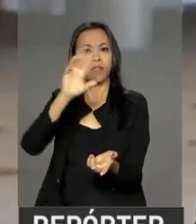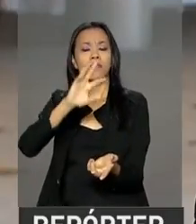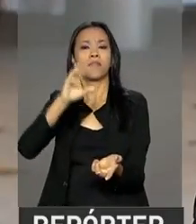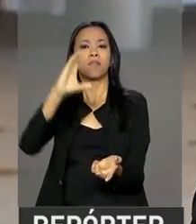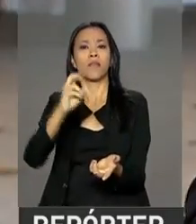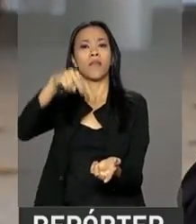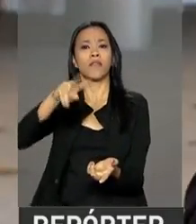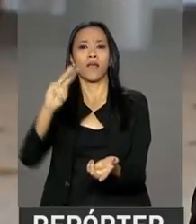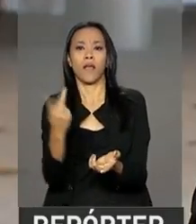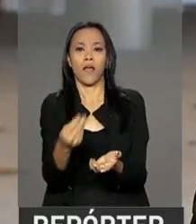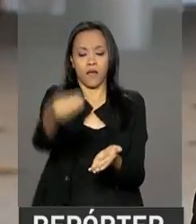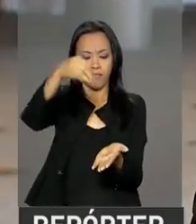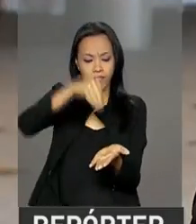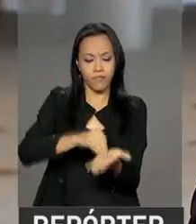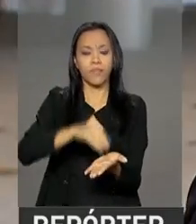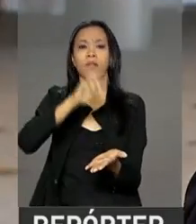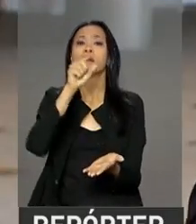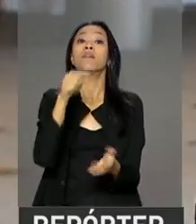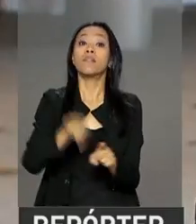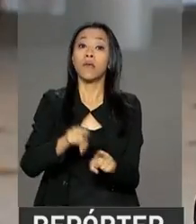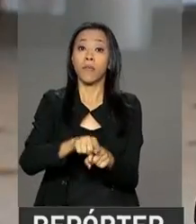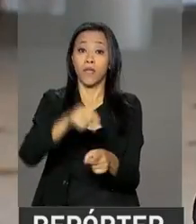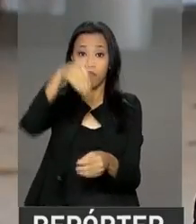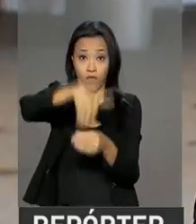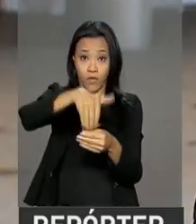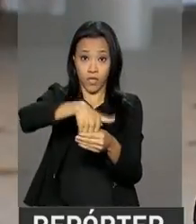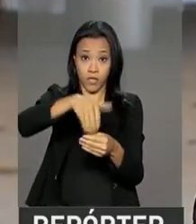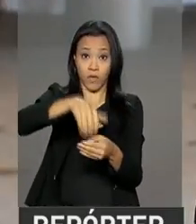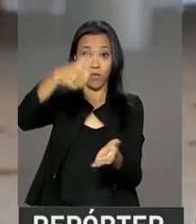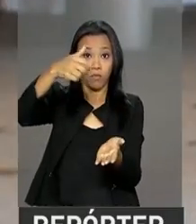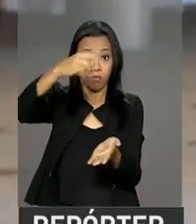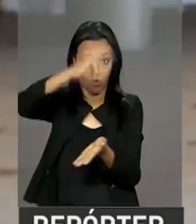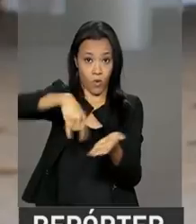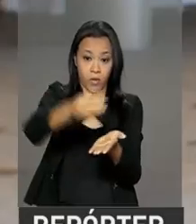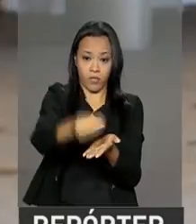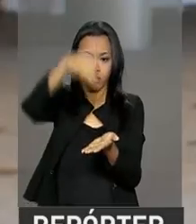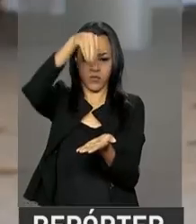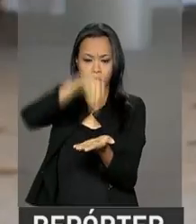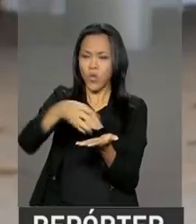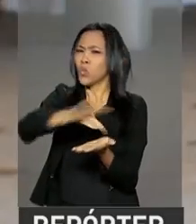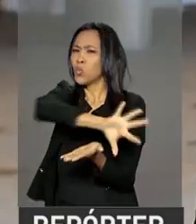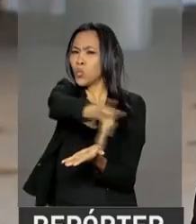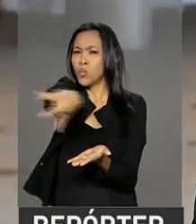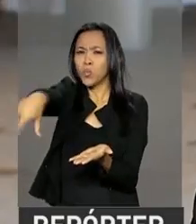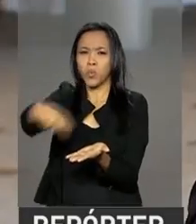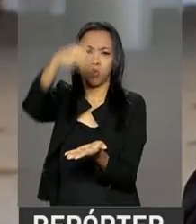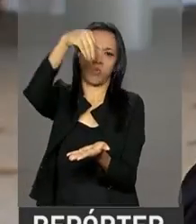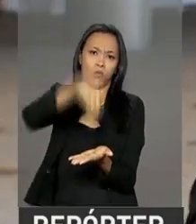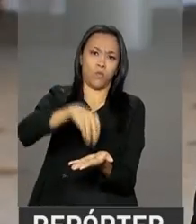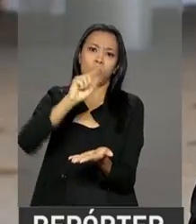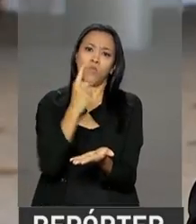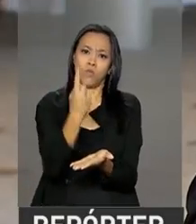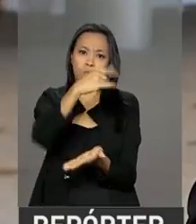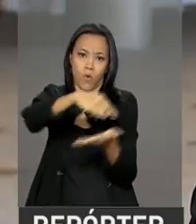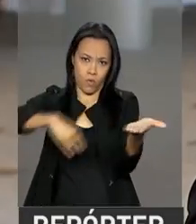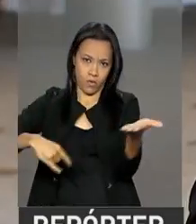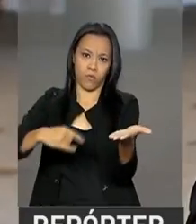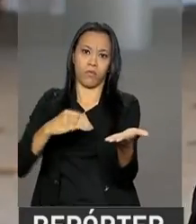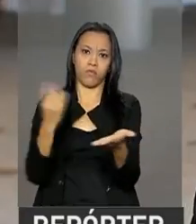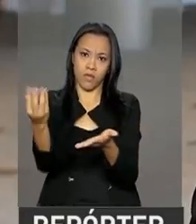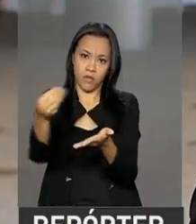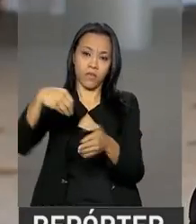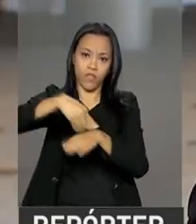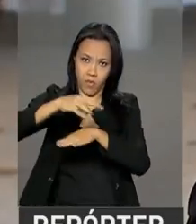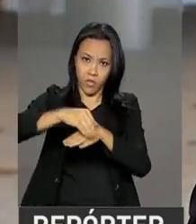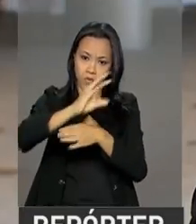e o título de eleitor tudo isso em um único documento que vai ter como referência para i ificação o CPF já A